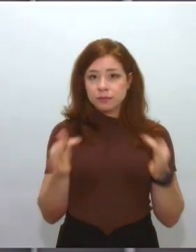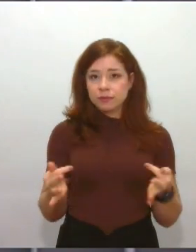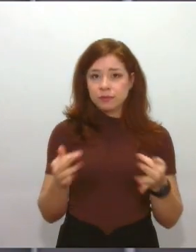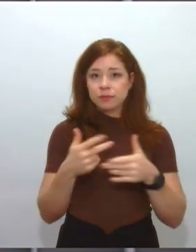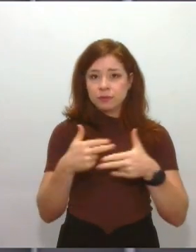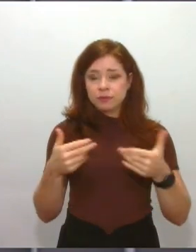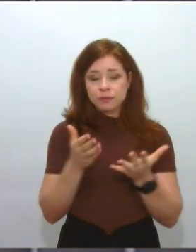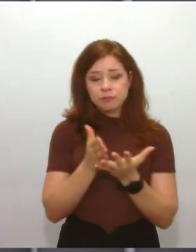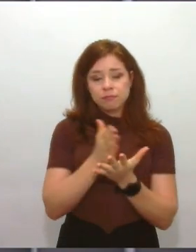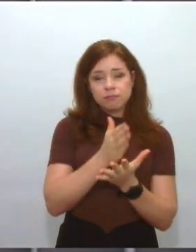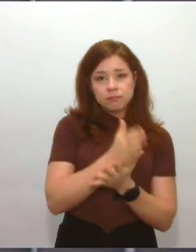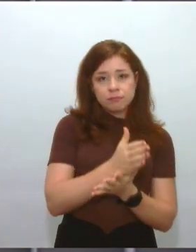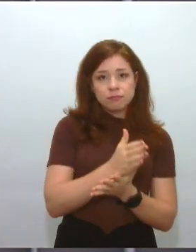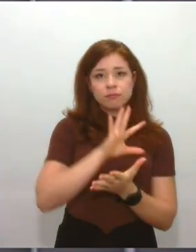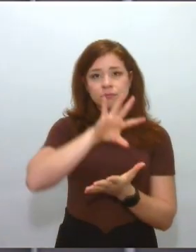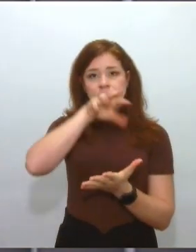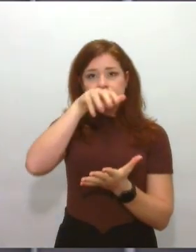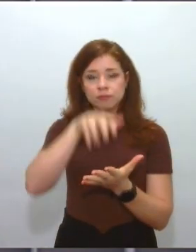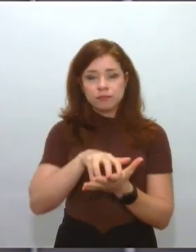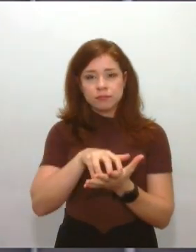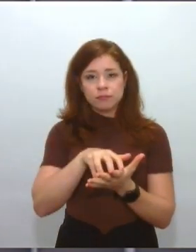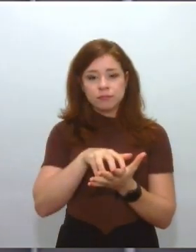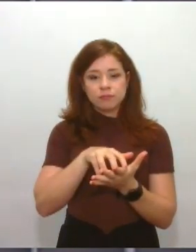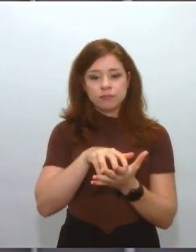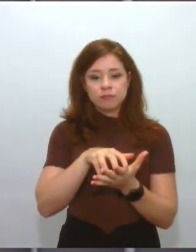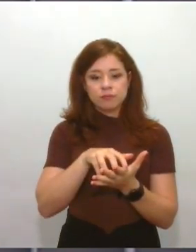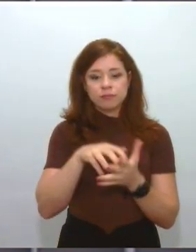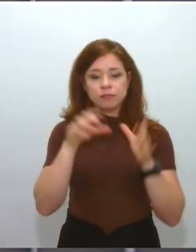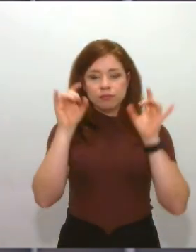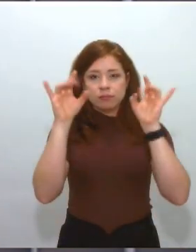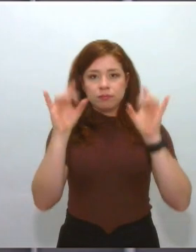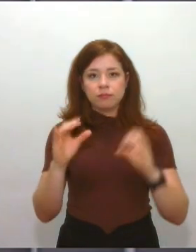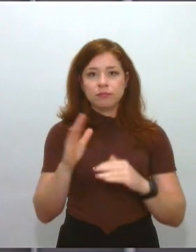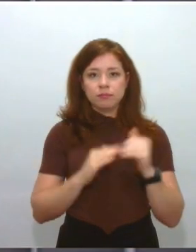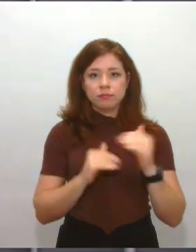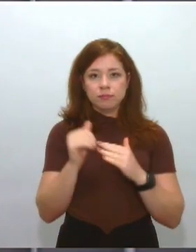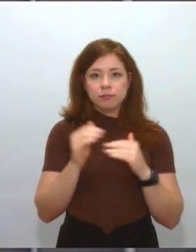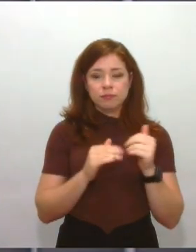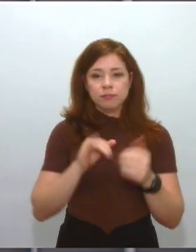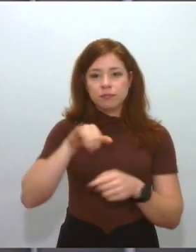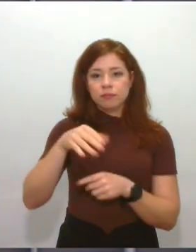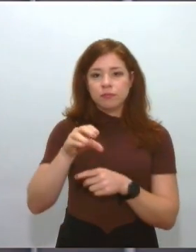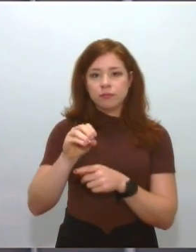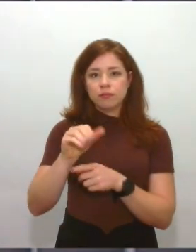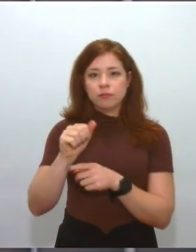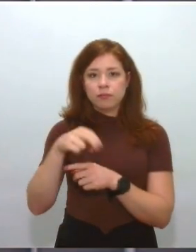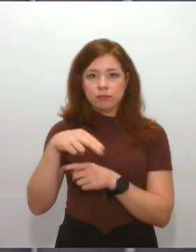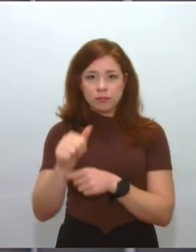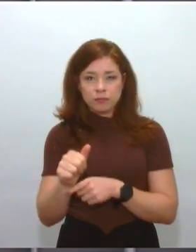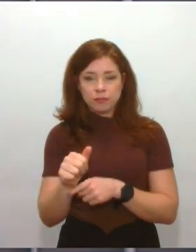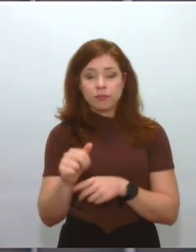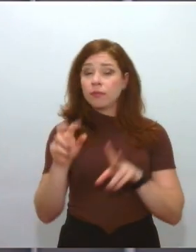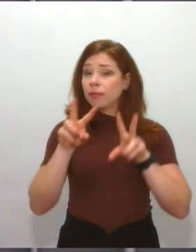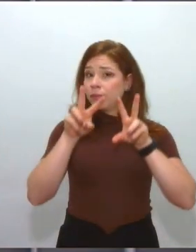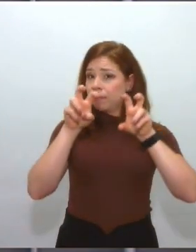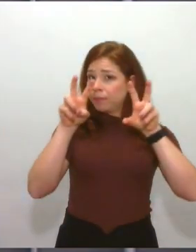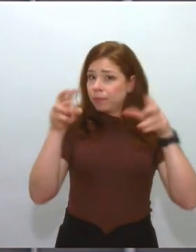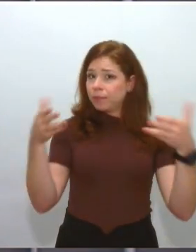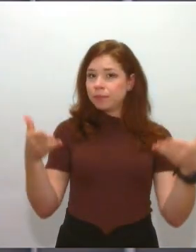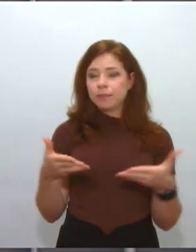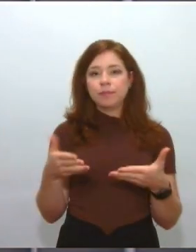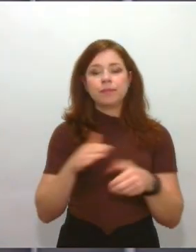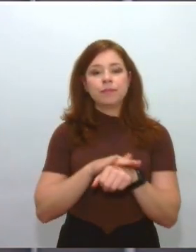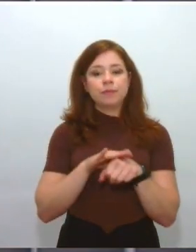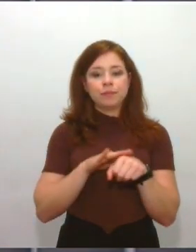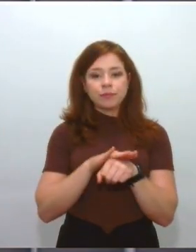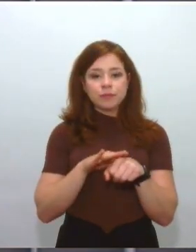de Excelência Joana de Freitas Barbosa. Sobre o assunto, eu converso a partir de agora com